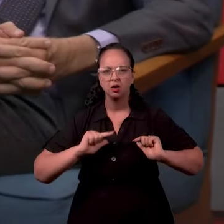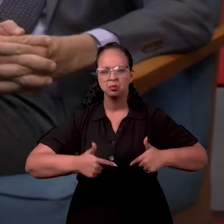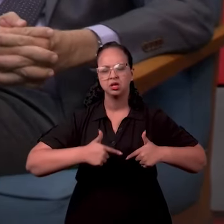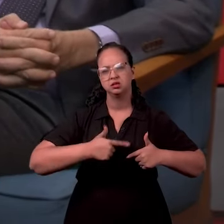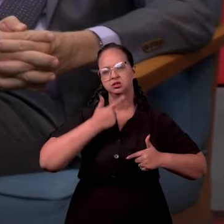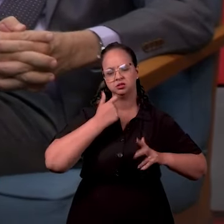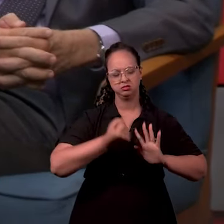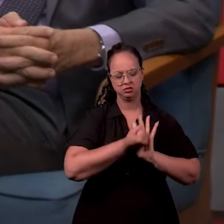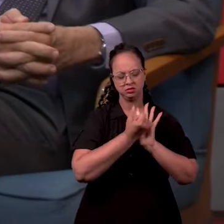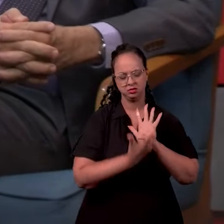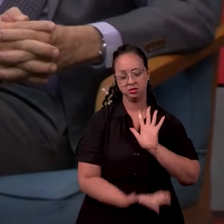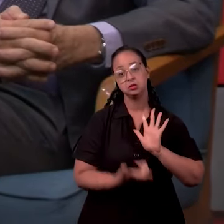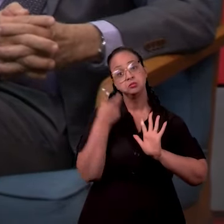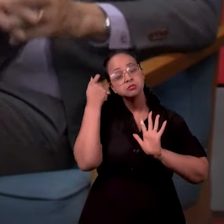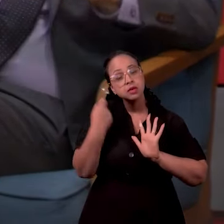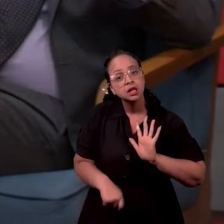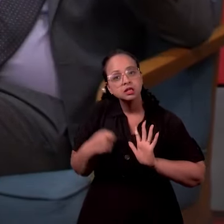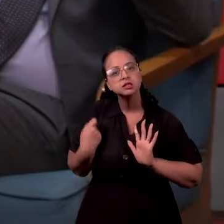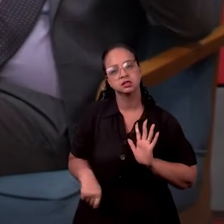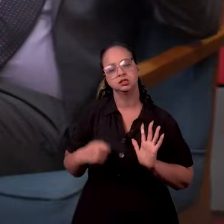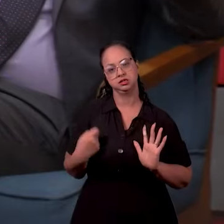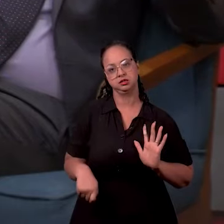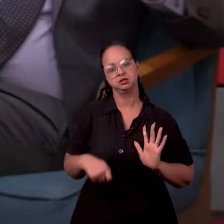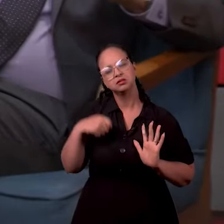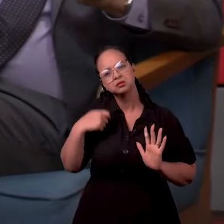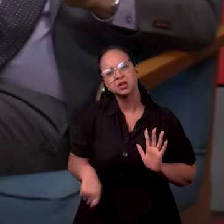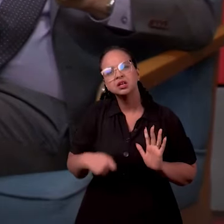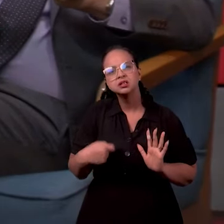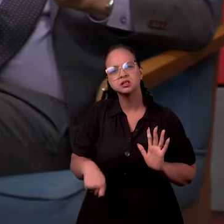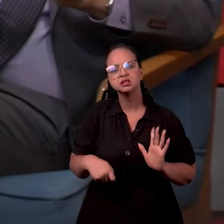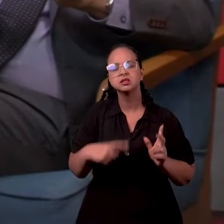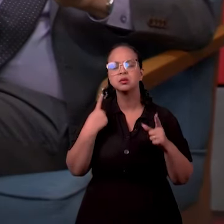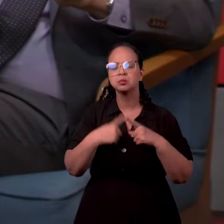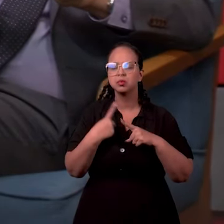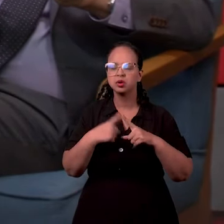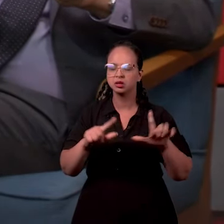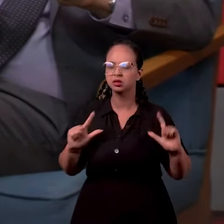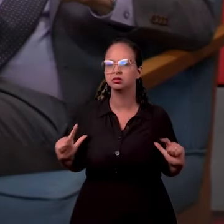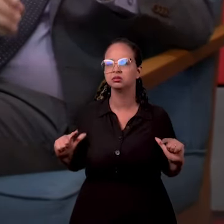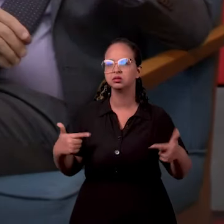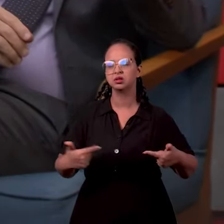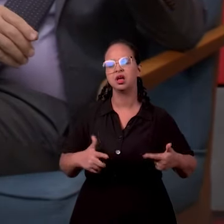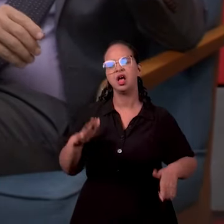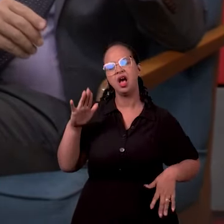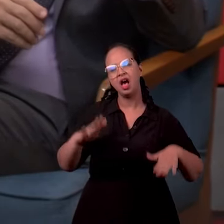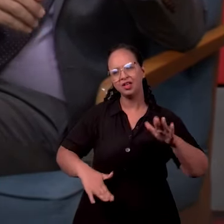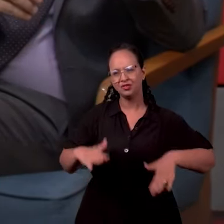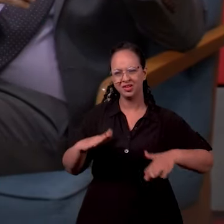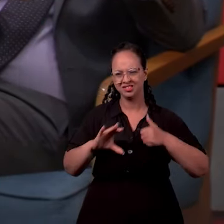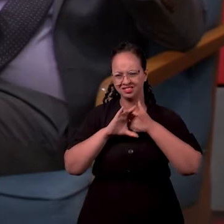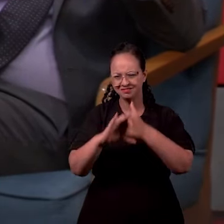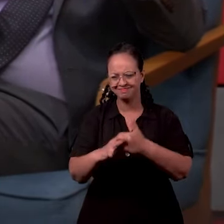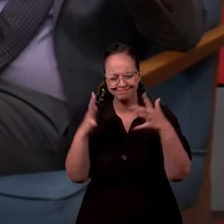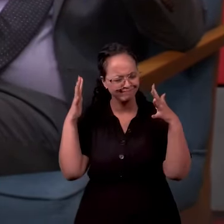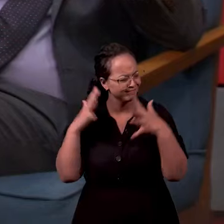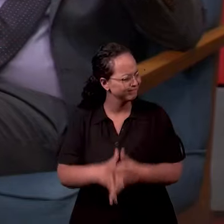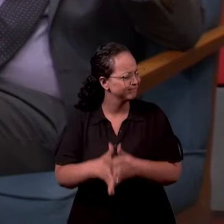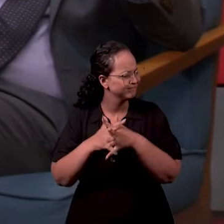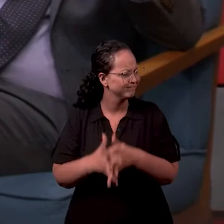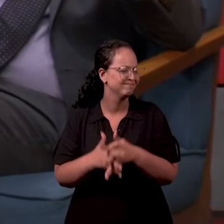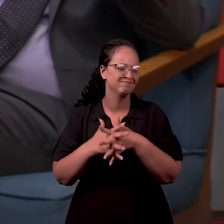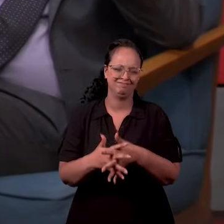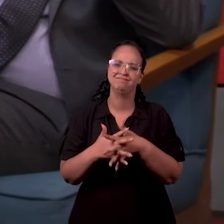Jesus. Não adianta. Entendeu? Esse é todo o equívoco que às vezes o cristianismo